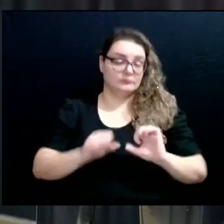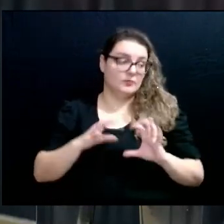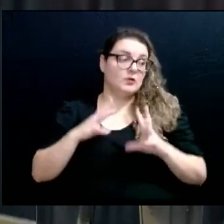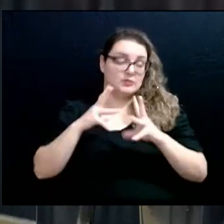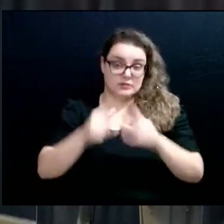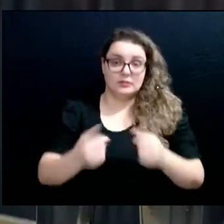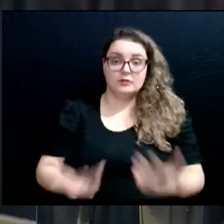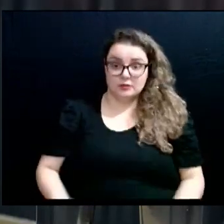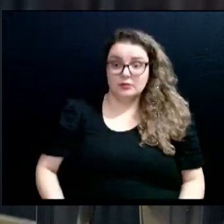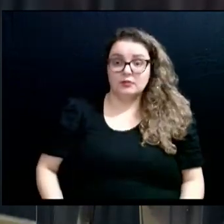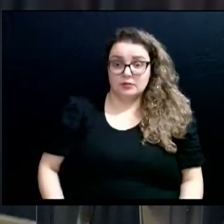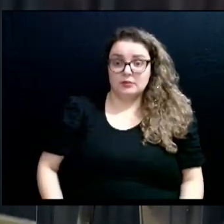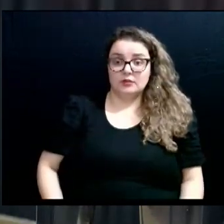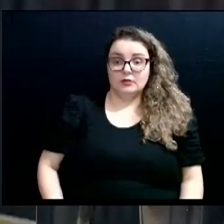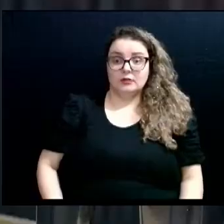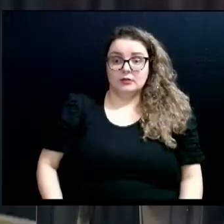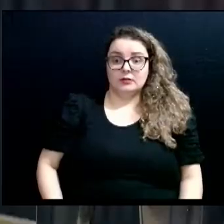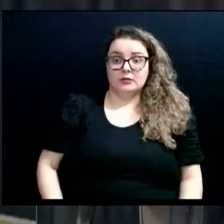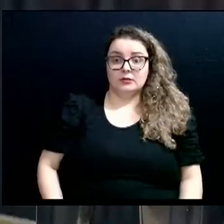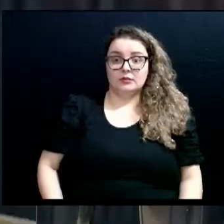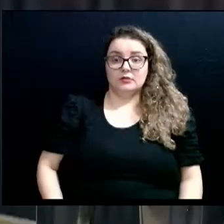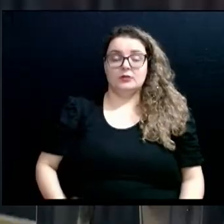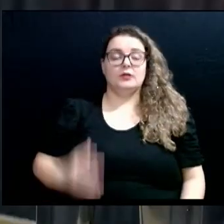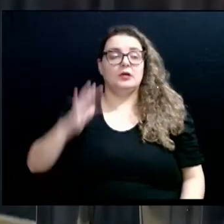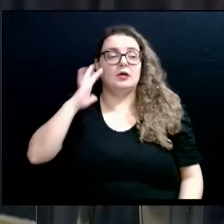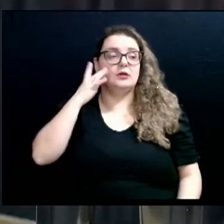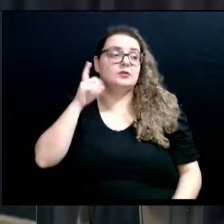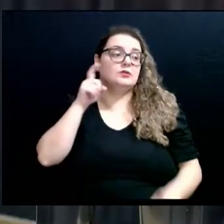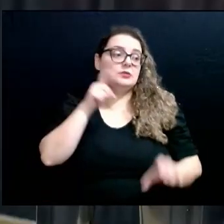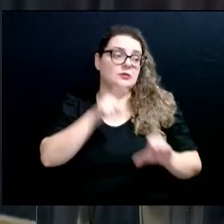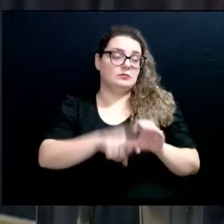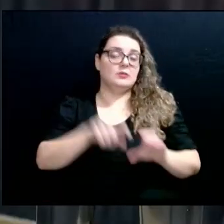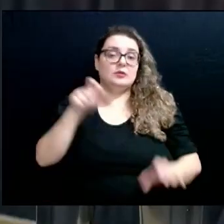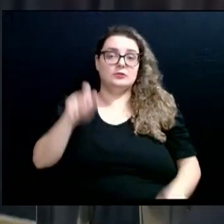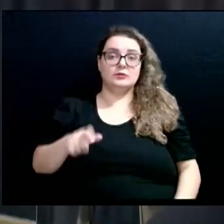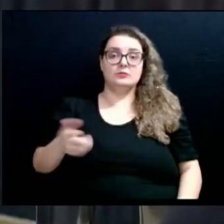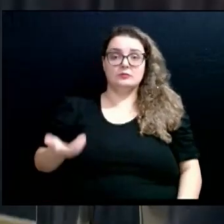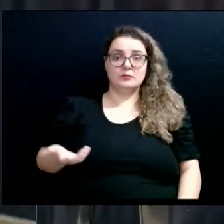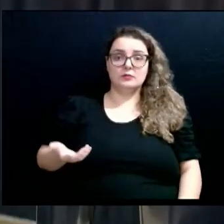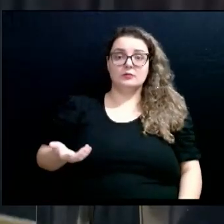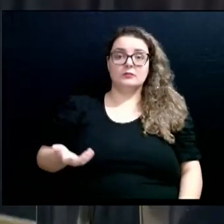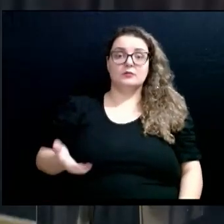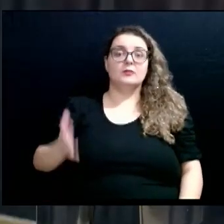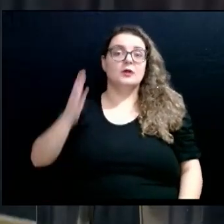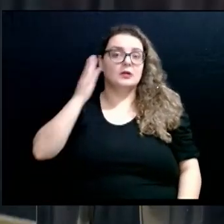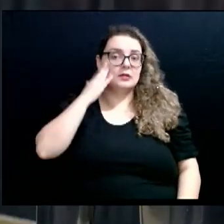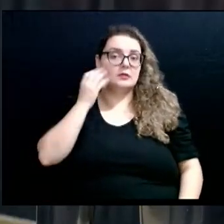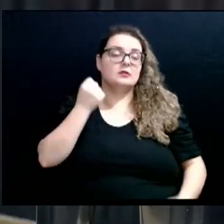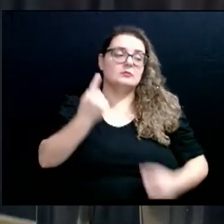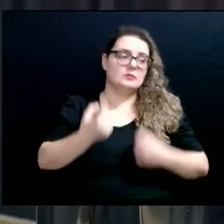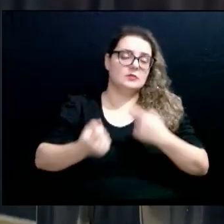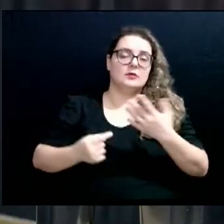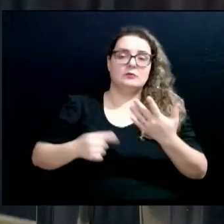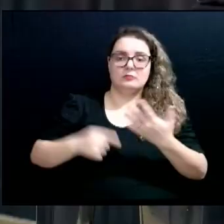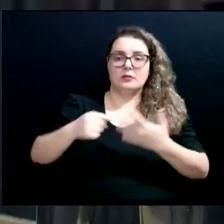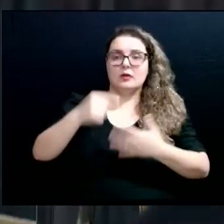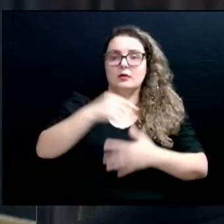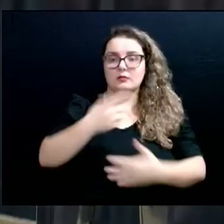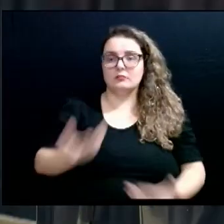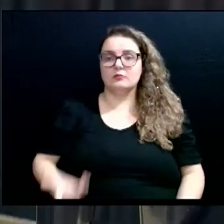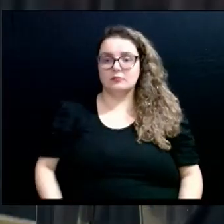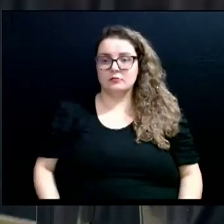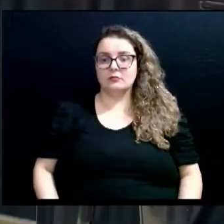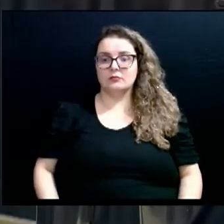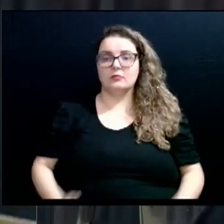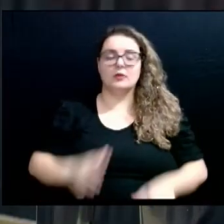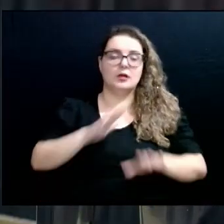que, depende muito da pessoa, mas a gente sabe de alguns fatores ali que atuam mais